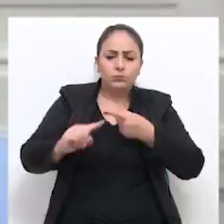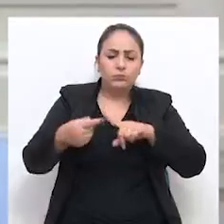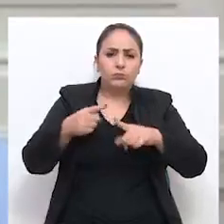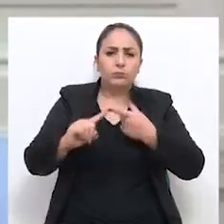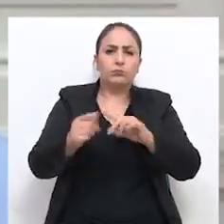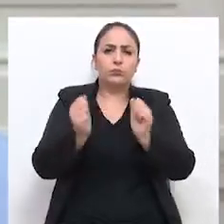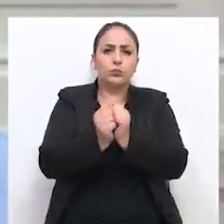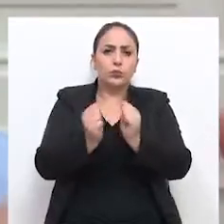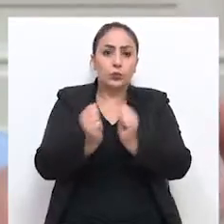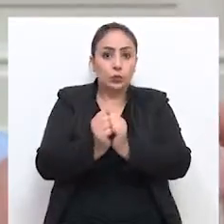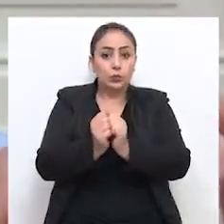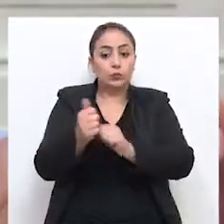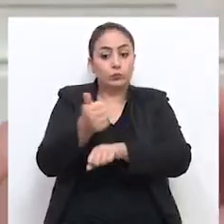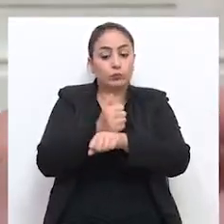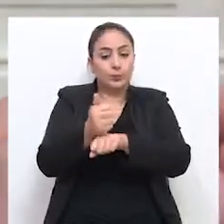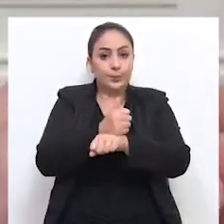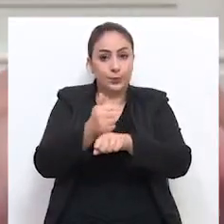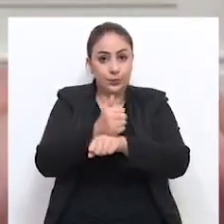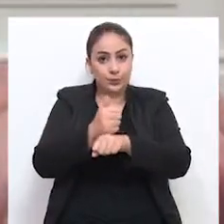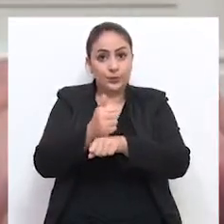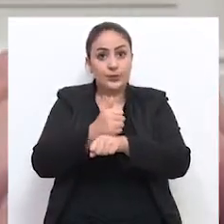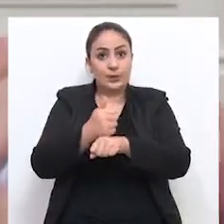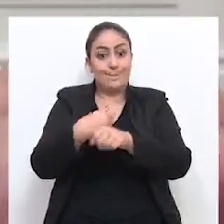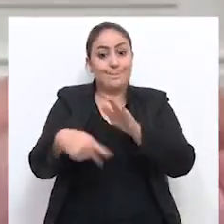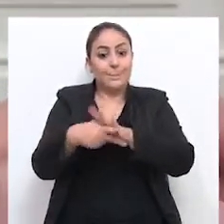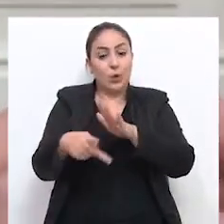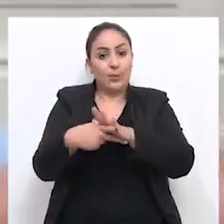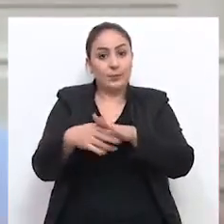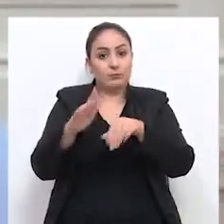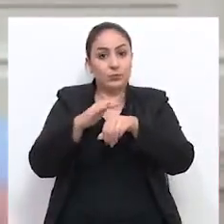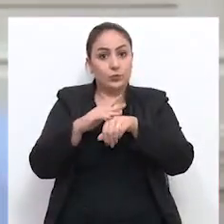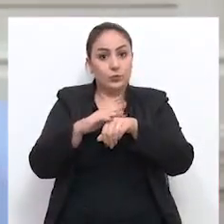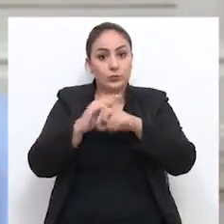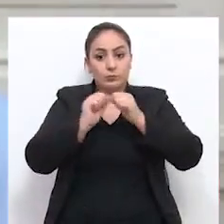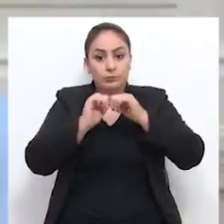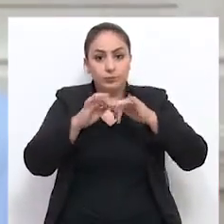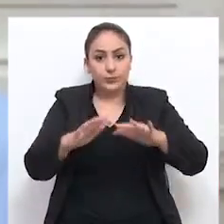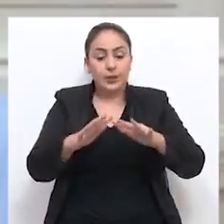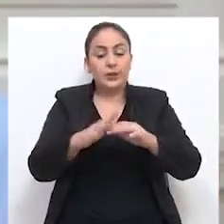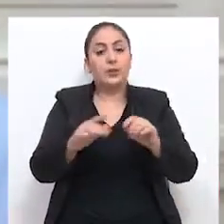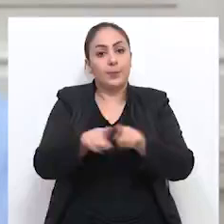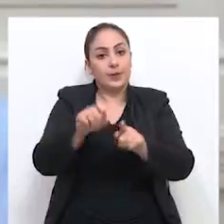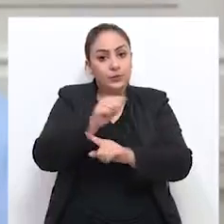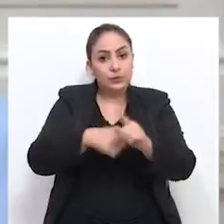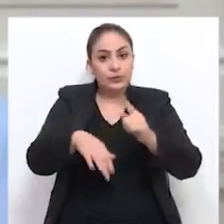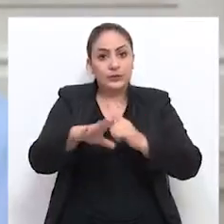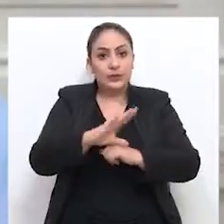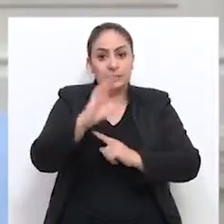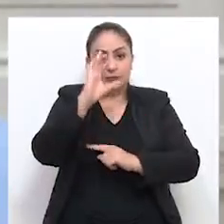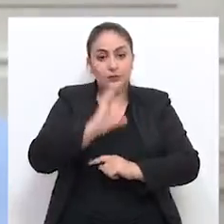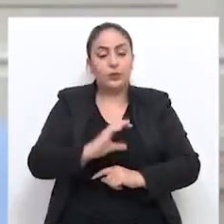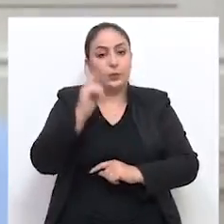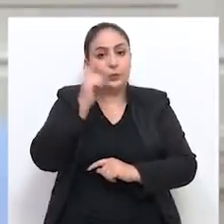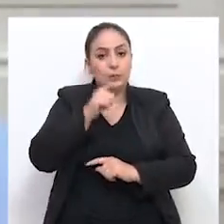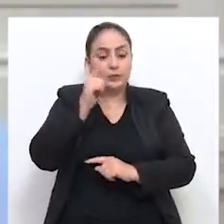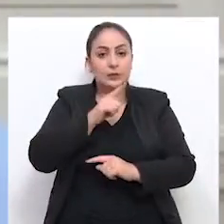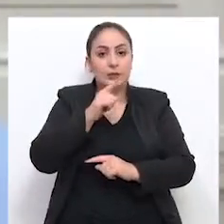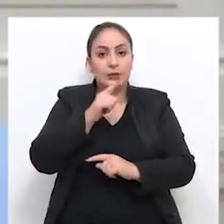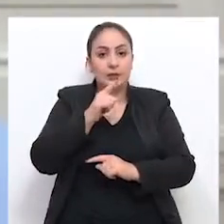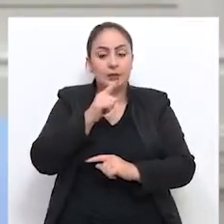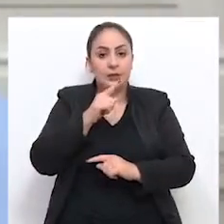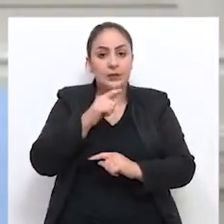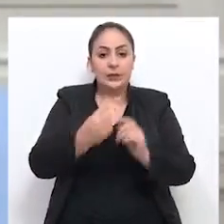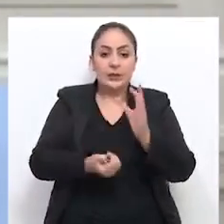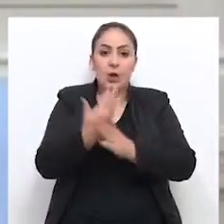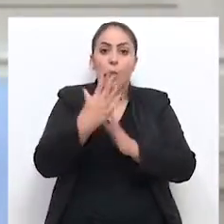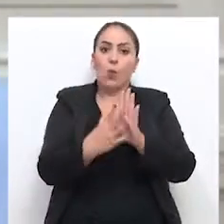muito debatido com especialistas em epidemiologia e também com a sociedade civil, com setores econômicos, para construir